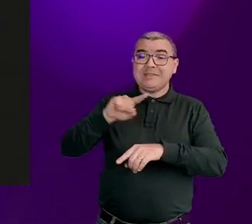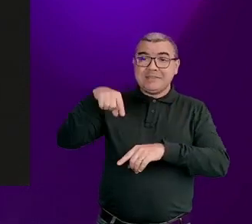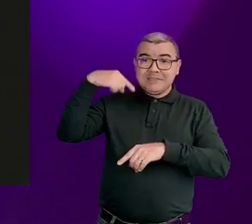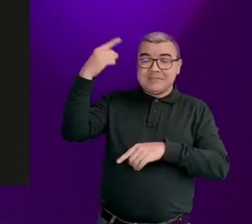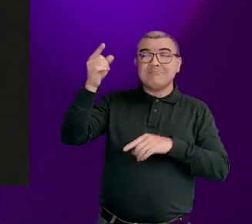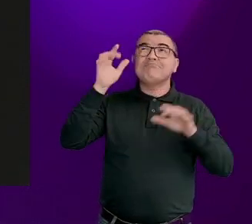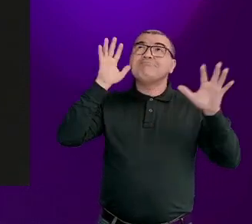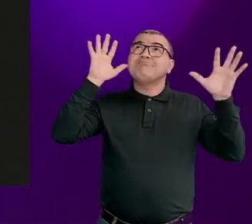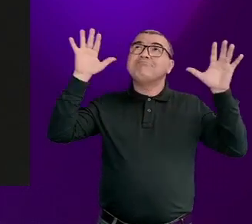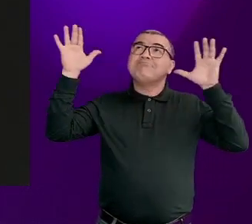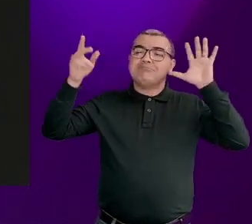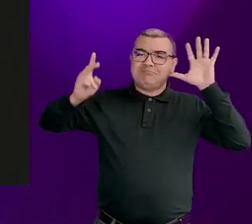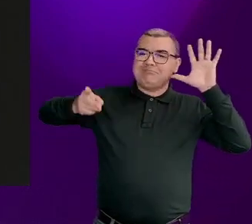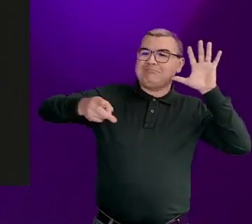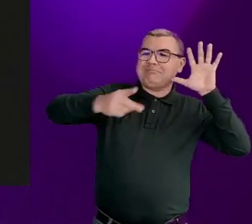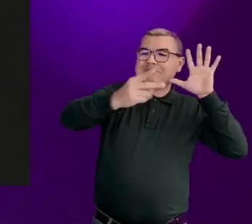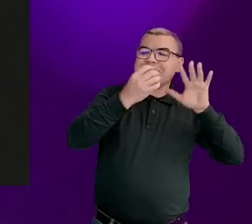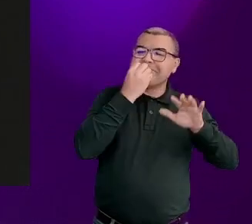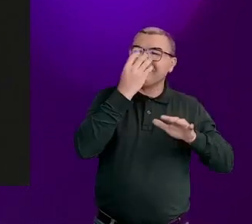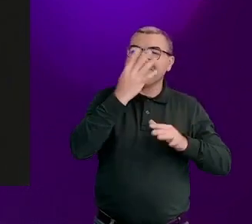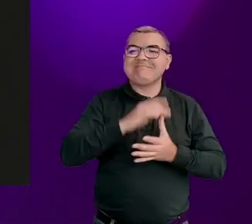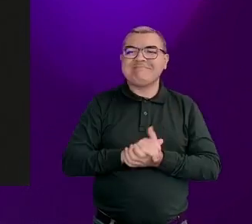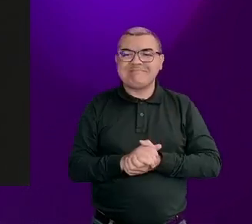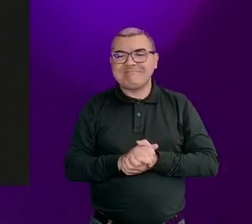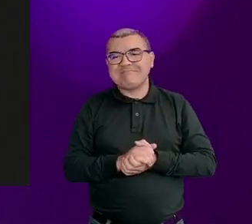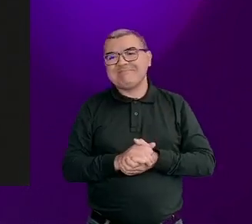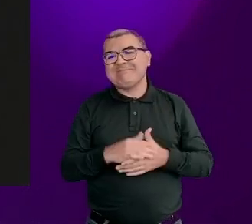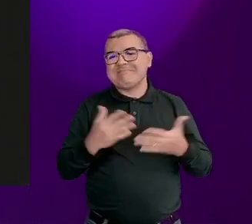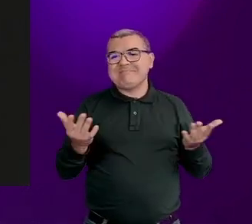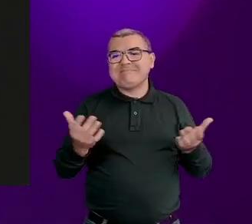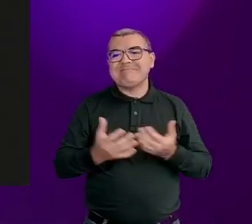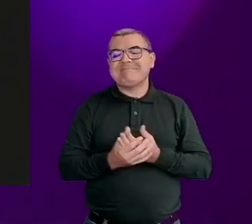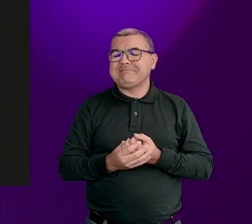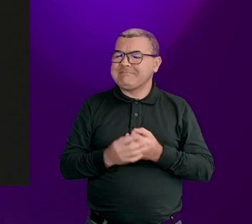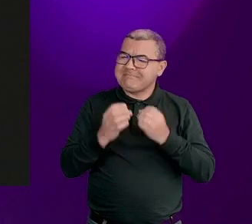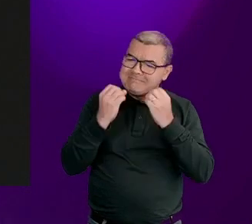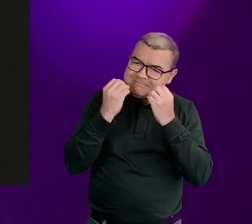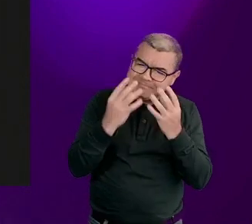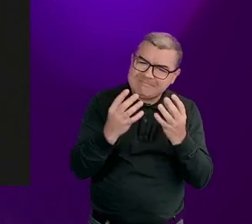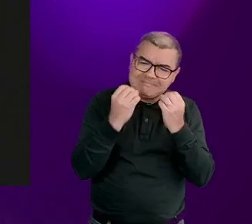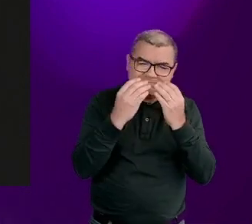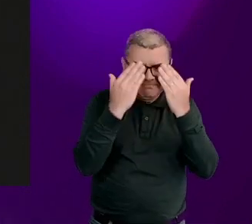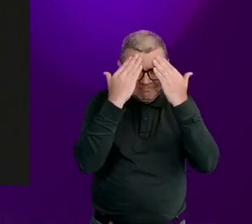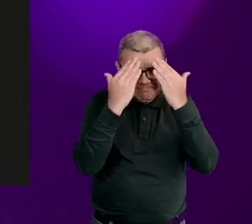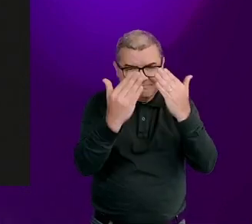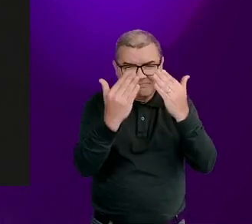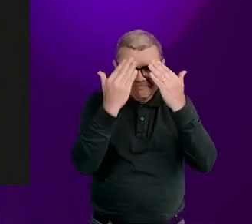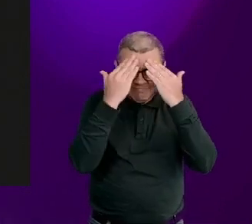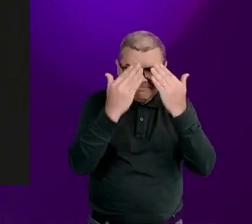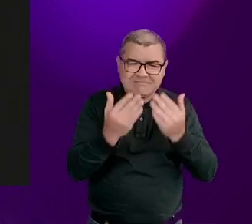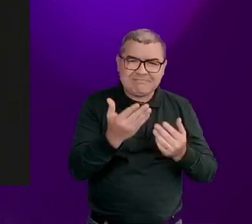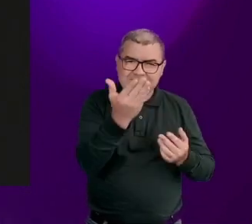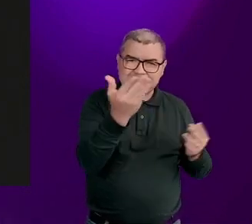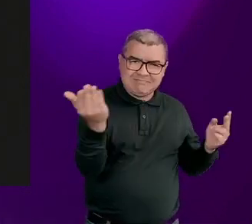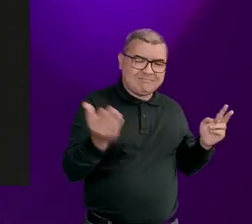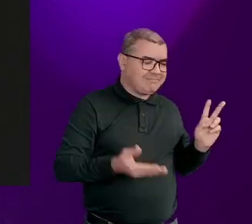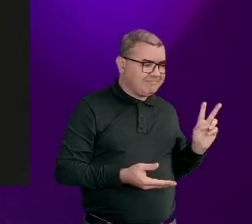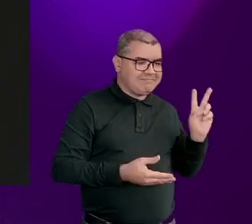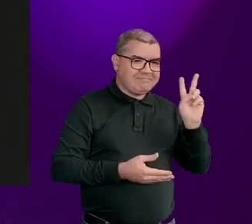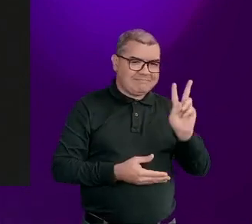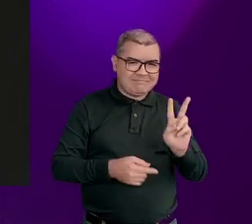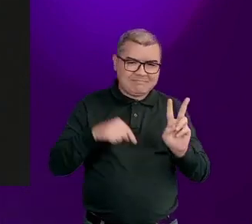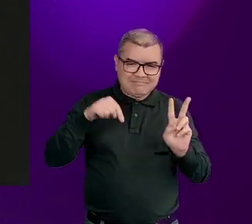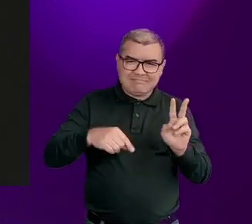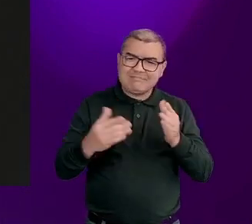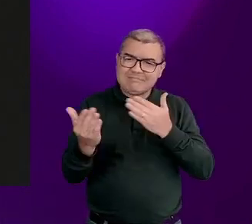ela continua, quando ela encerra, ela continua através de nosso pensamento. Muitíssimo obrigado a vocês pela